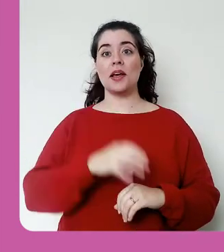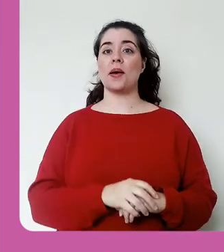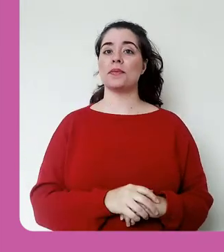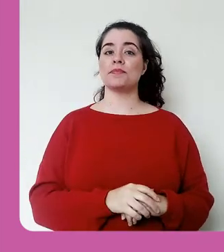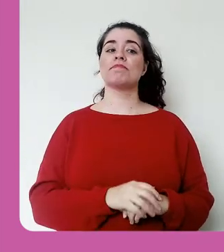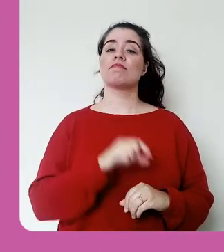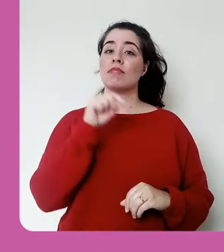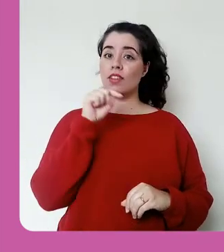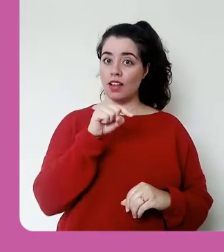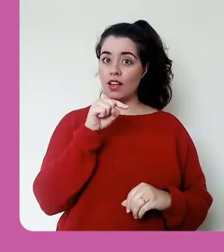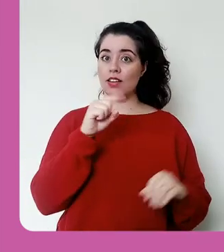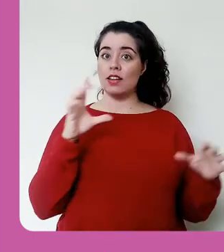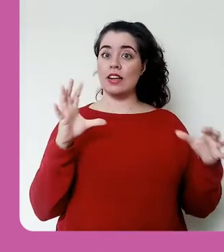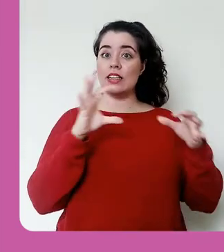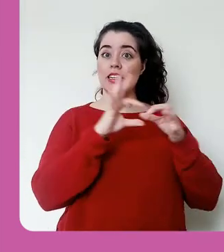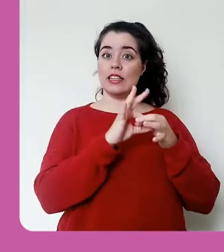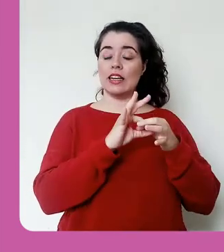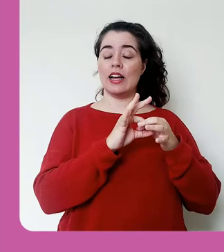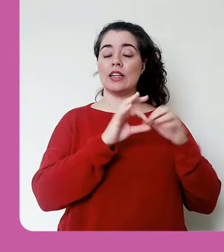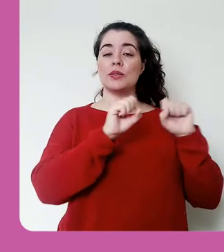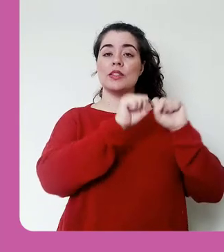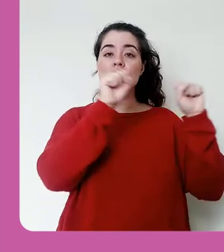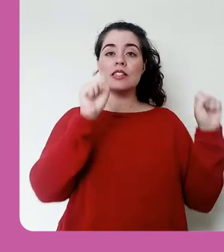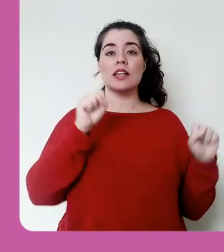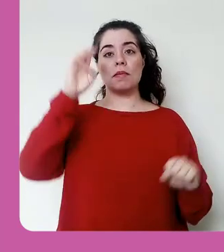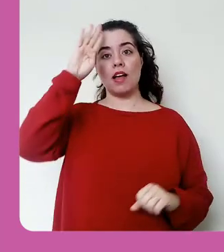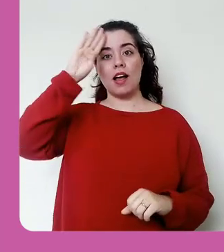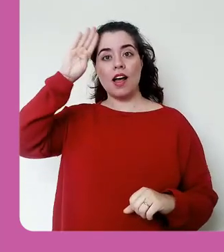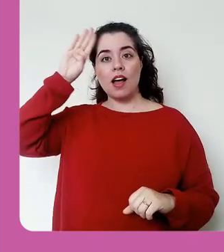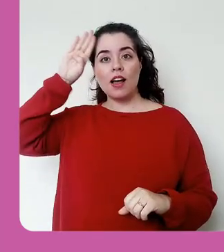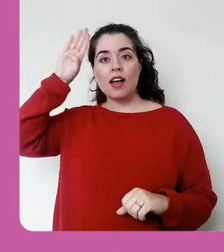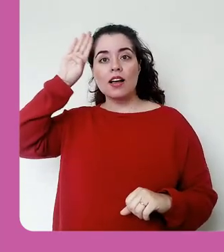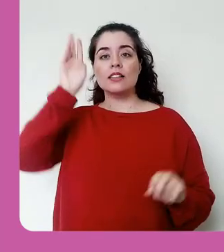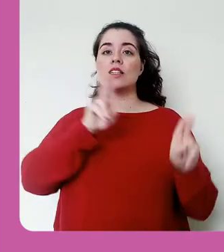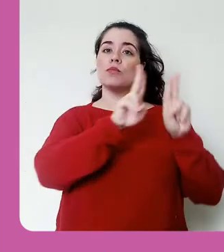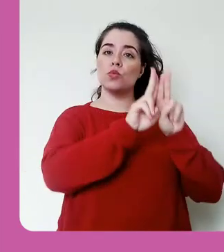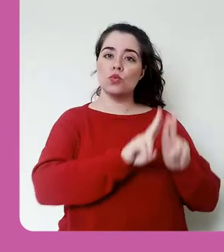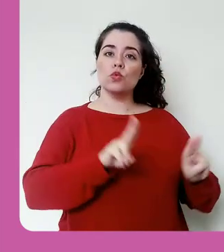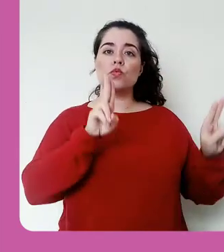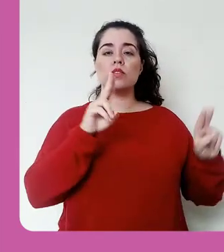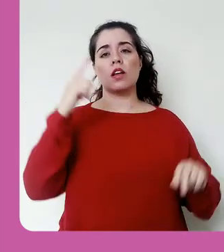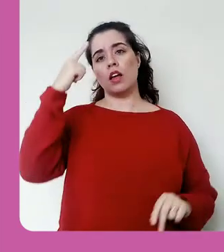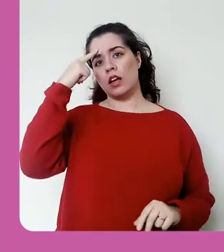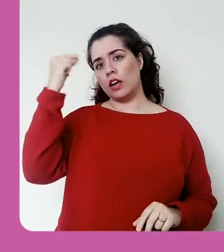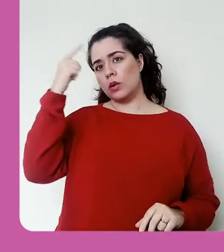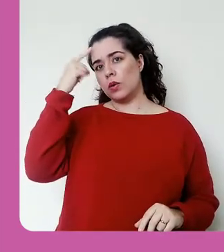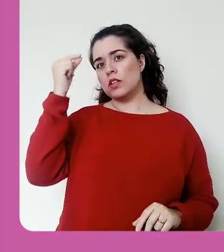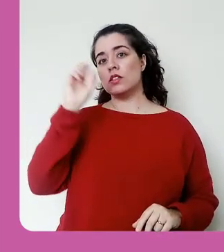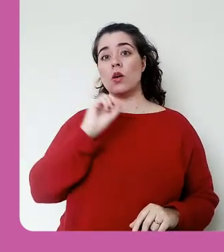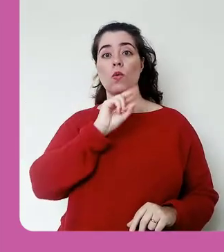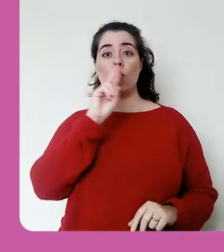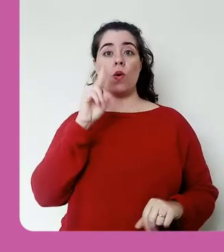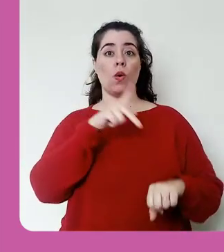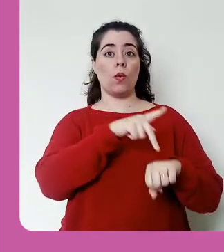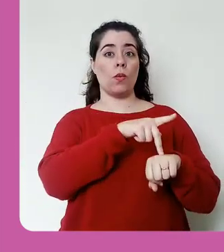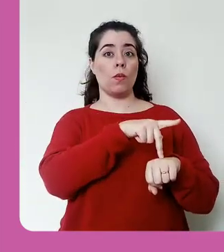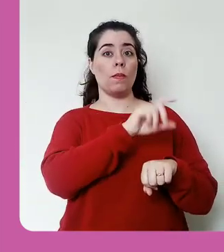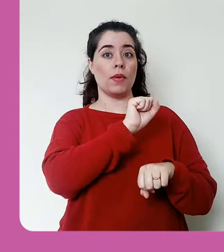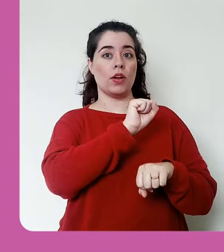está vinculado dentro do sistema acadêmico da UFSC, seja para graduação, seja para